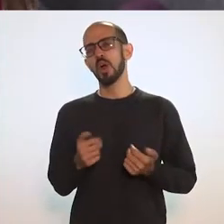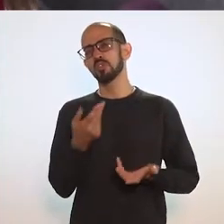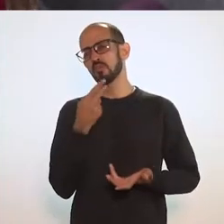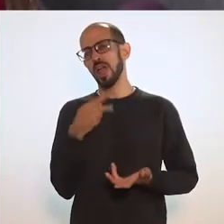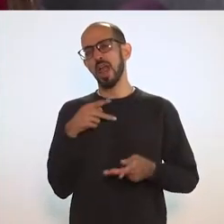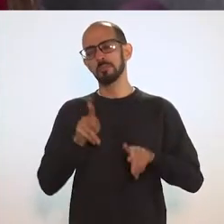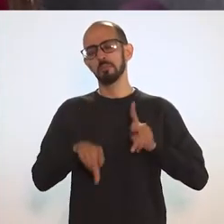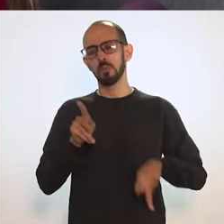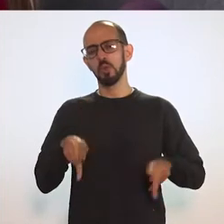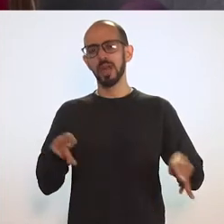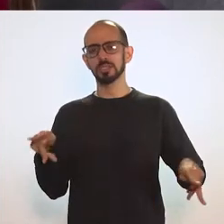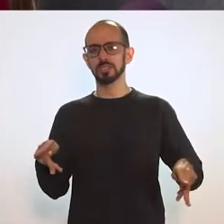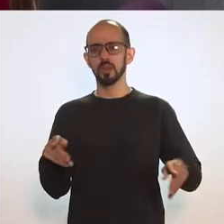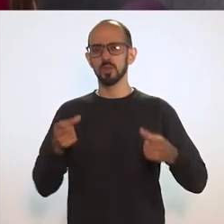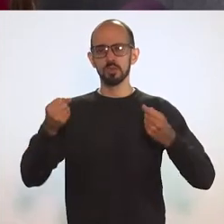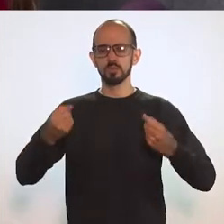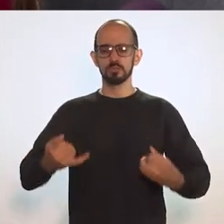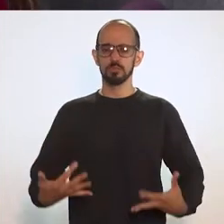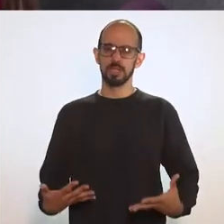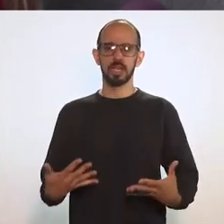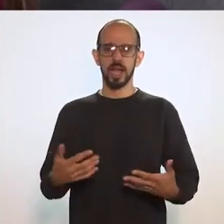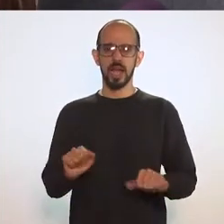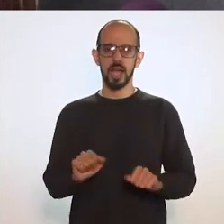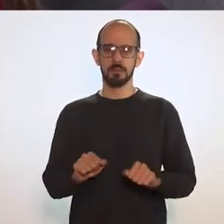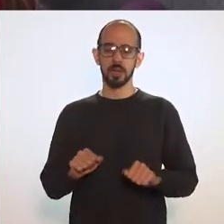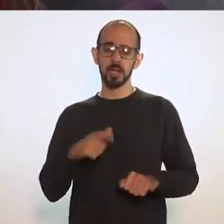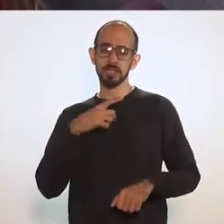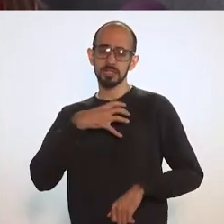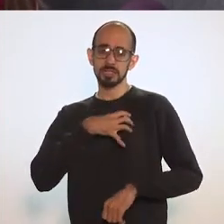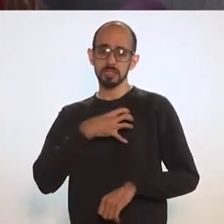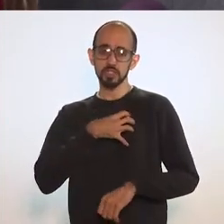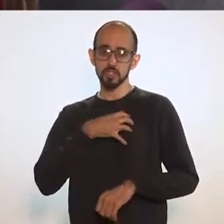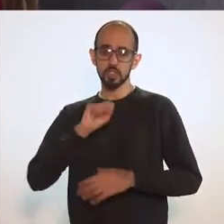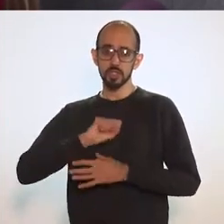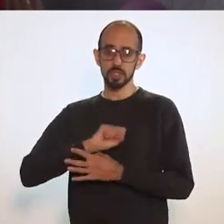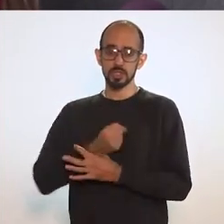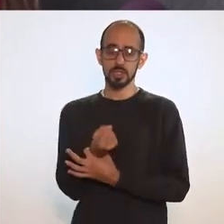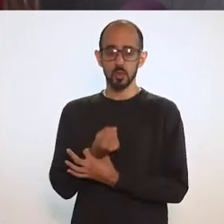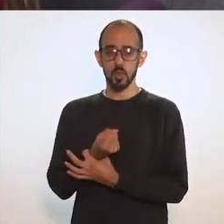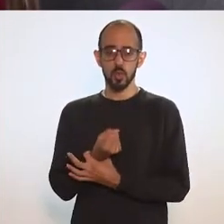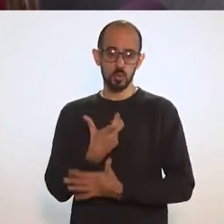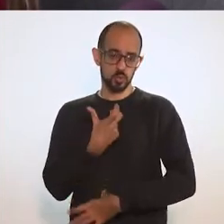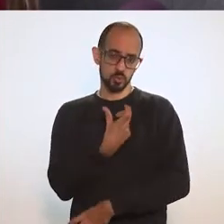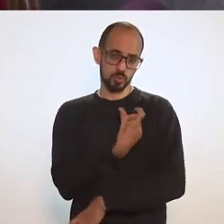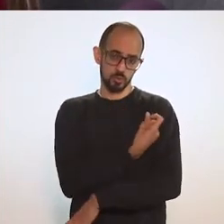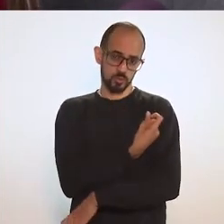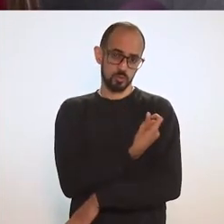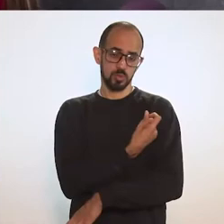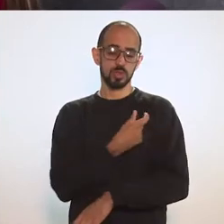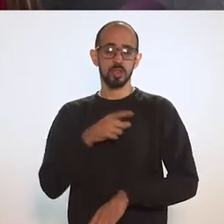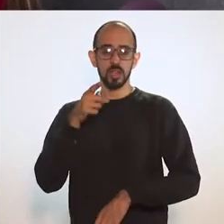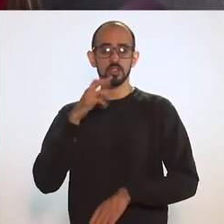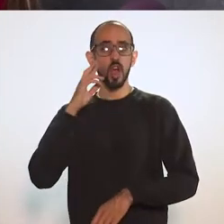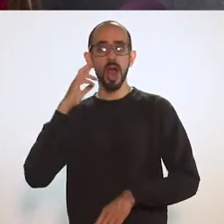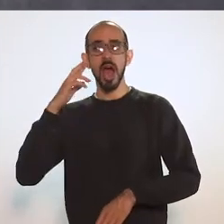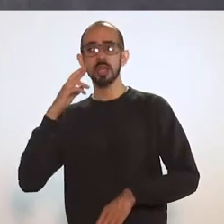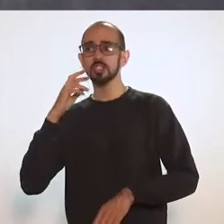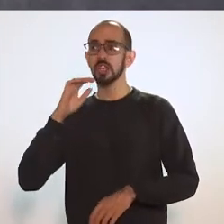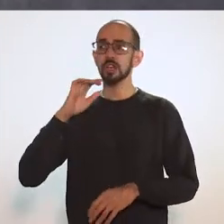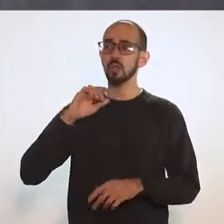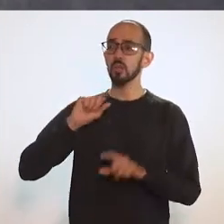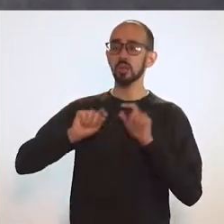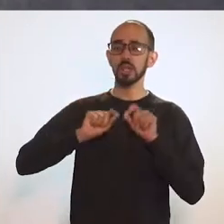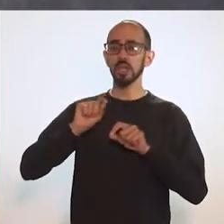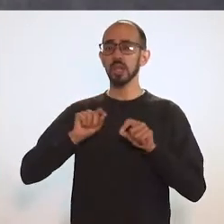a população, né, para que a população fique segura de tomar essas vacinas? A senhora acha que